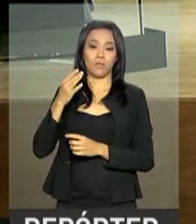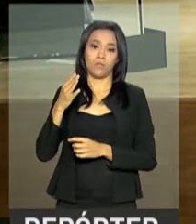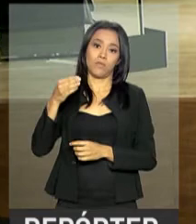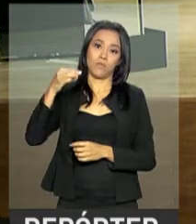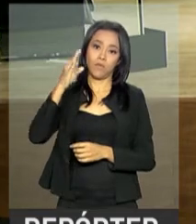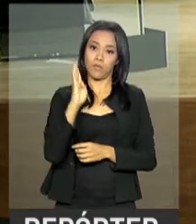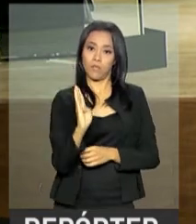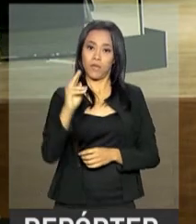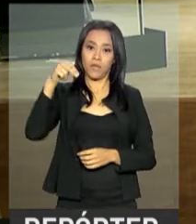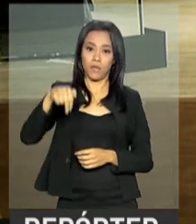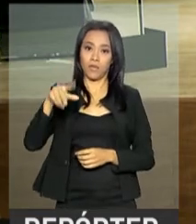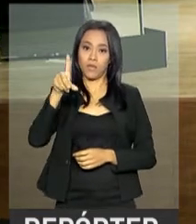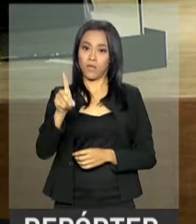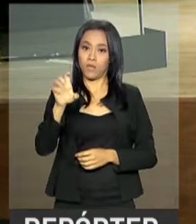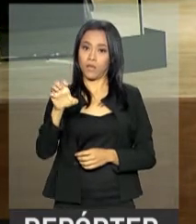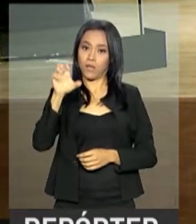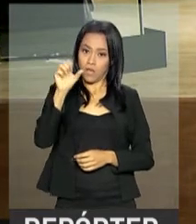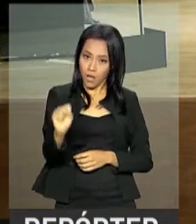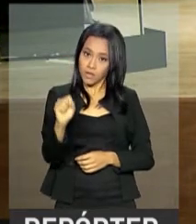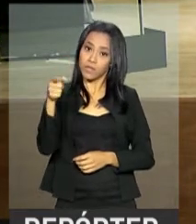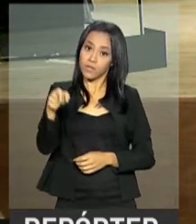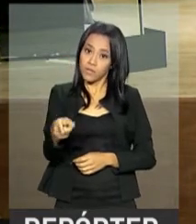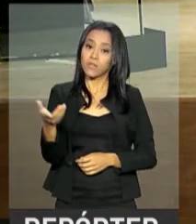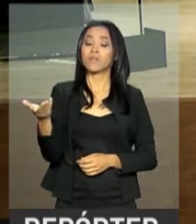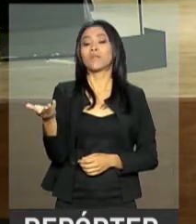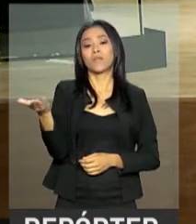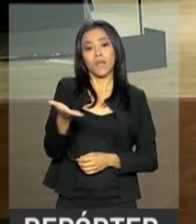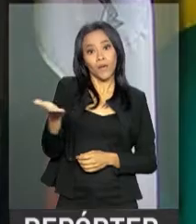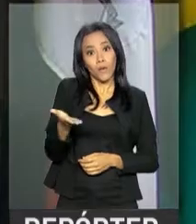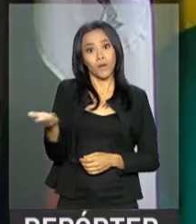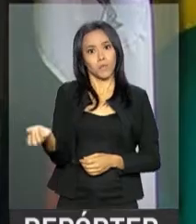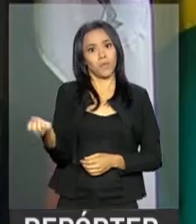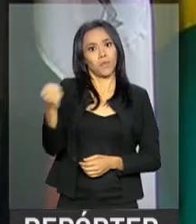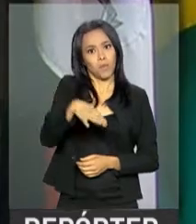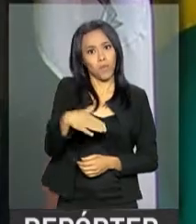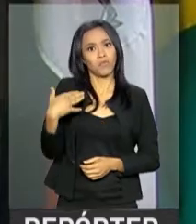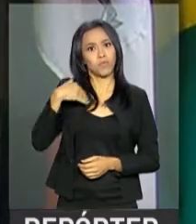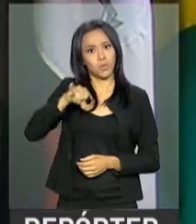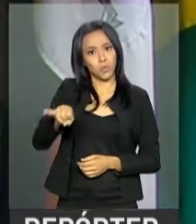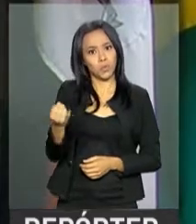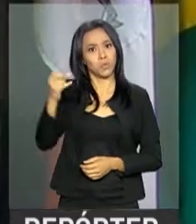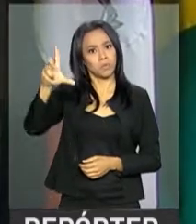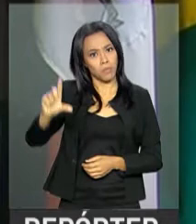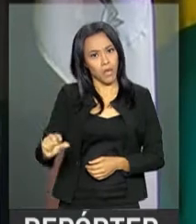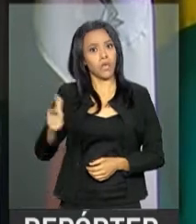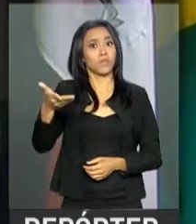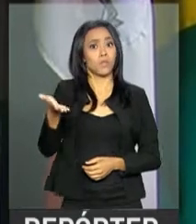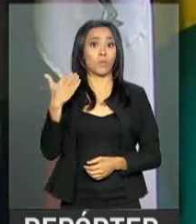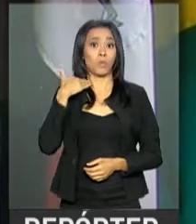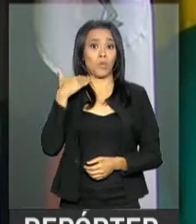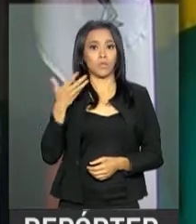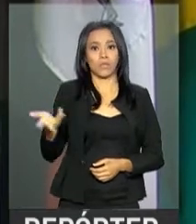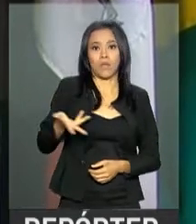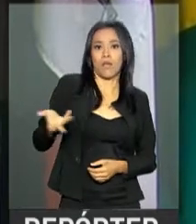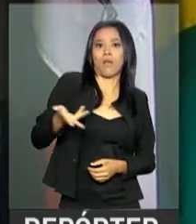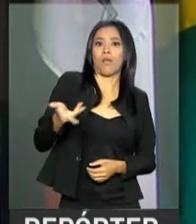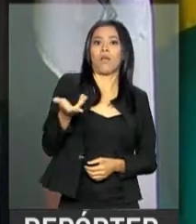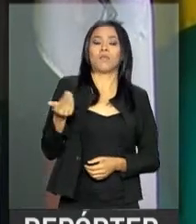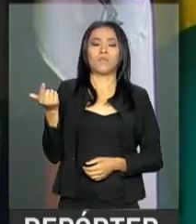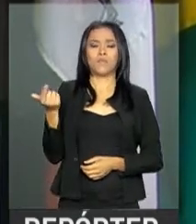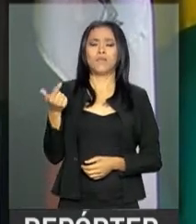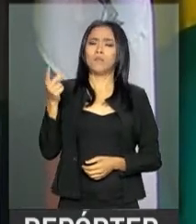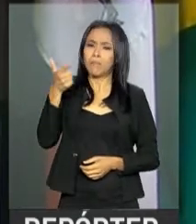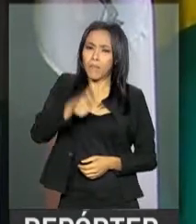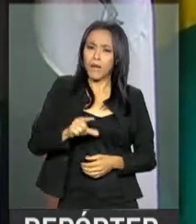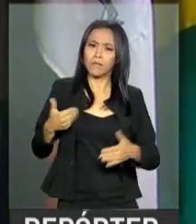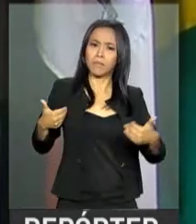novo ciclo de crescimento marcado por juros baixos e afirmou que o banco precisa ser mais ágil e chegar mais perto